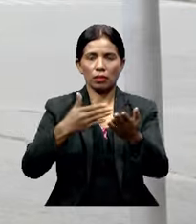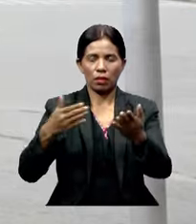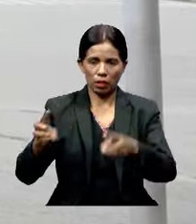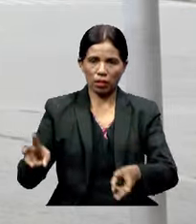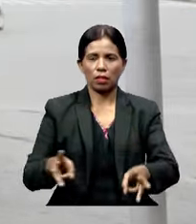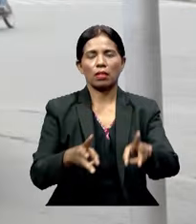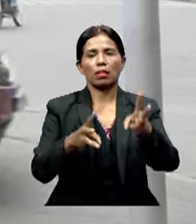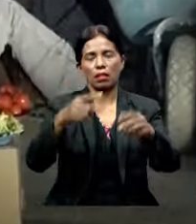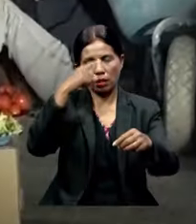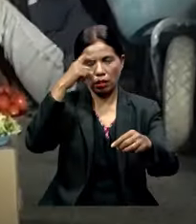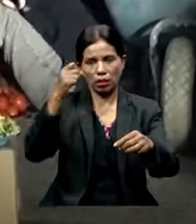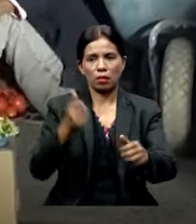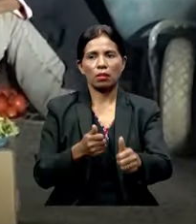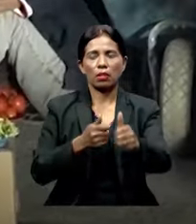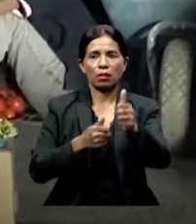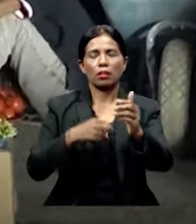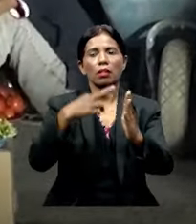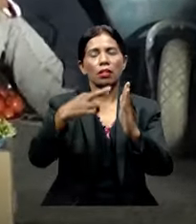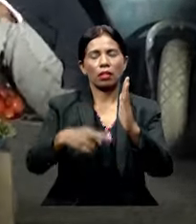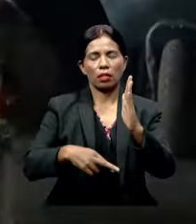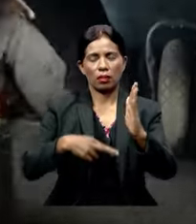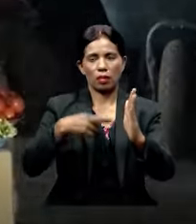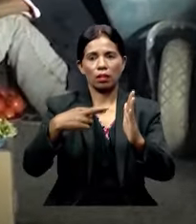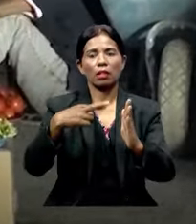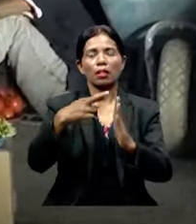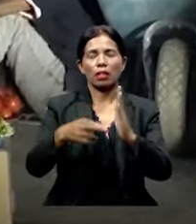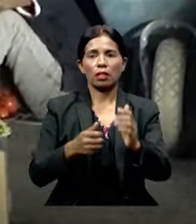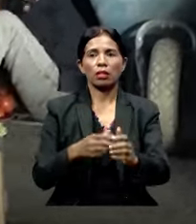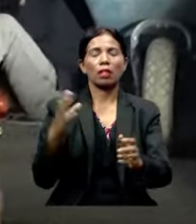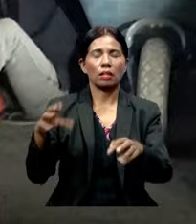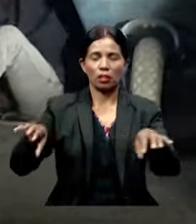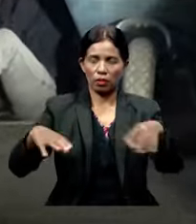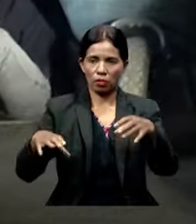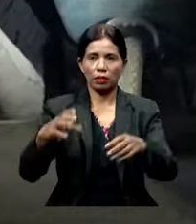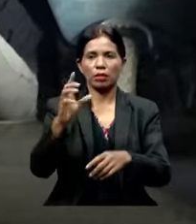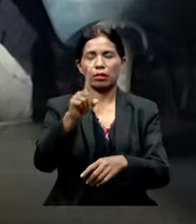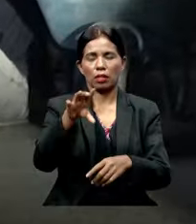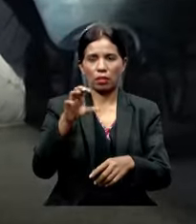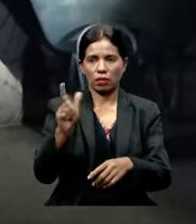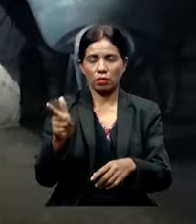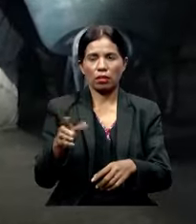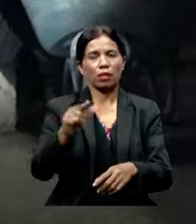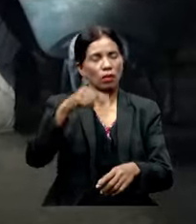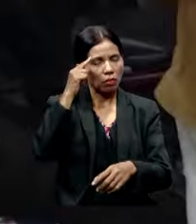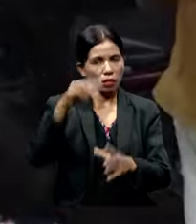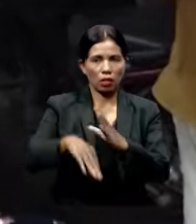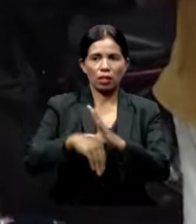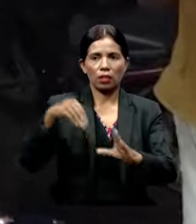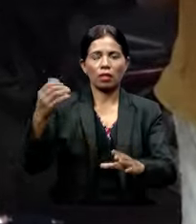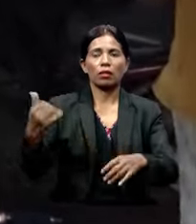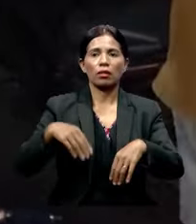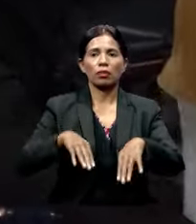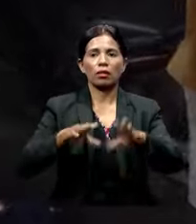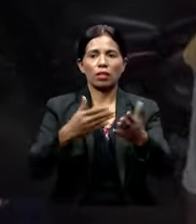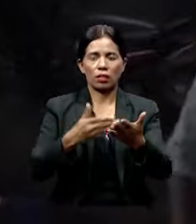Nining, também tu cumpre mandato durante 120 dias. Mas bem, Germano esclarece, governo Hassai negociante Sira, né? Be fansa sang